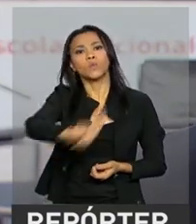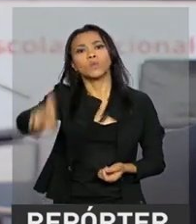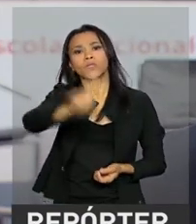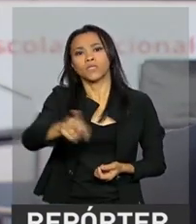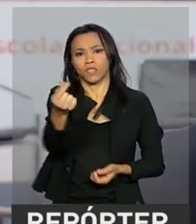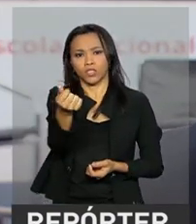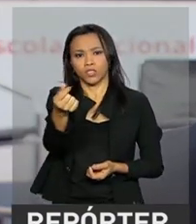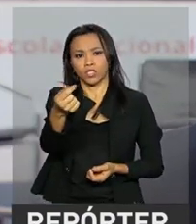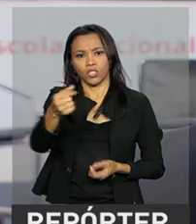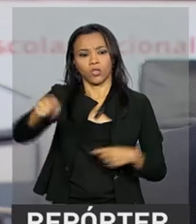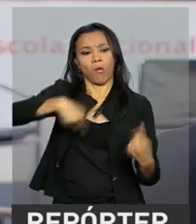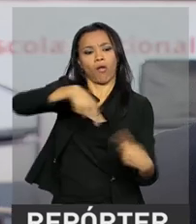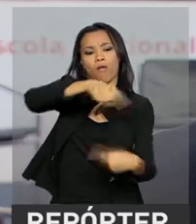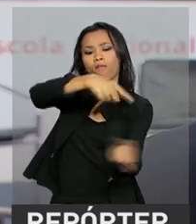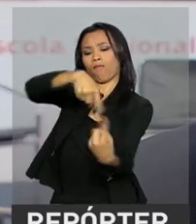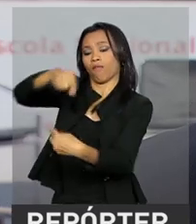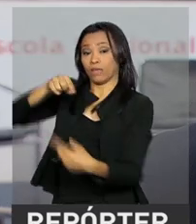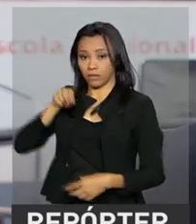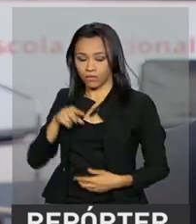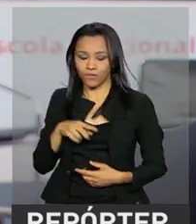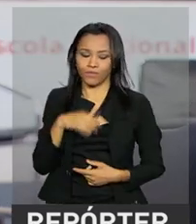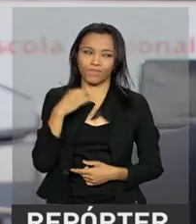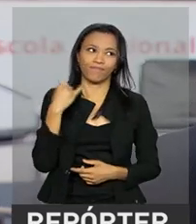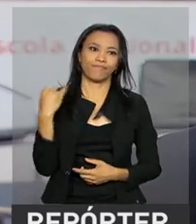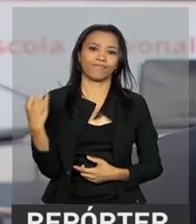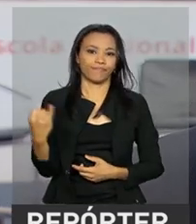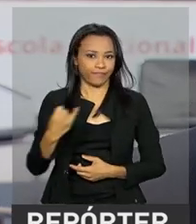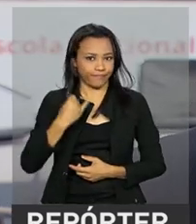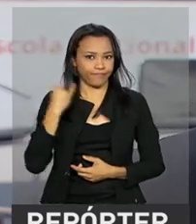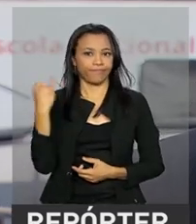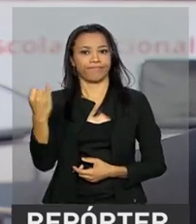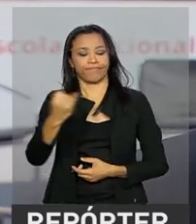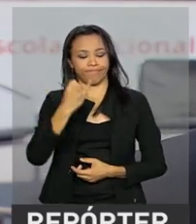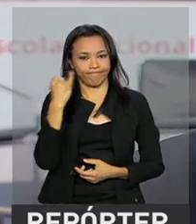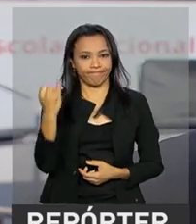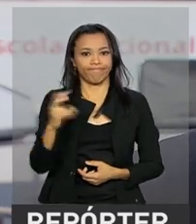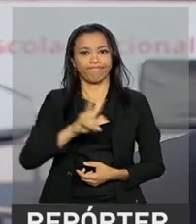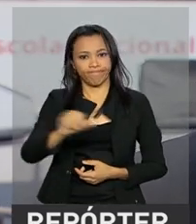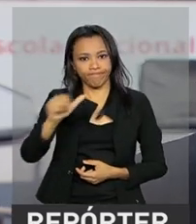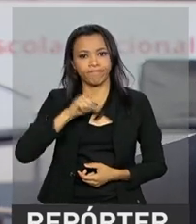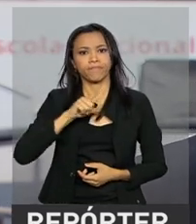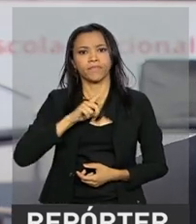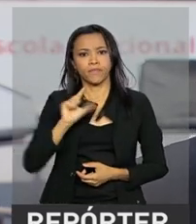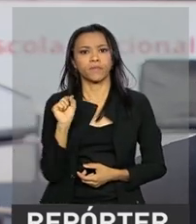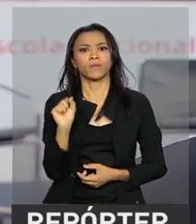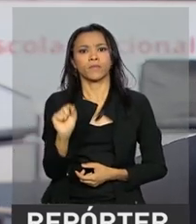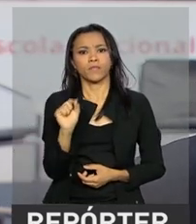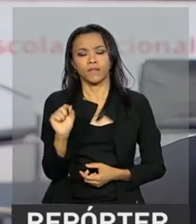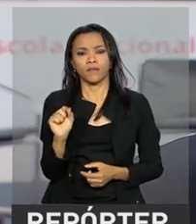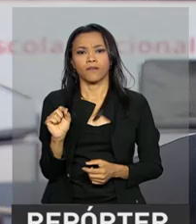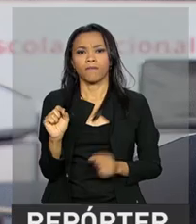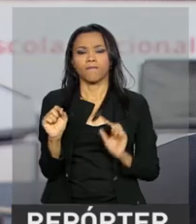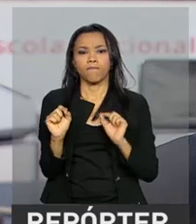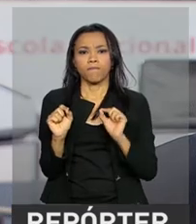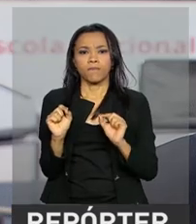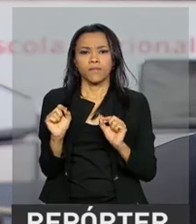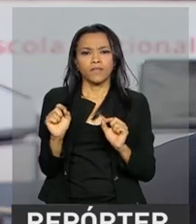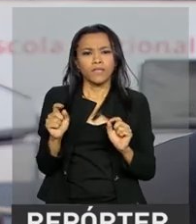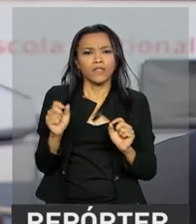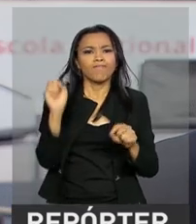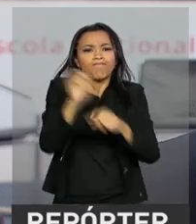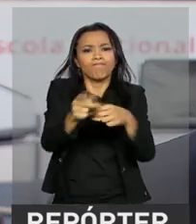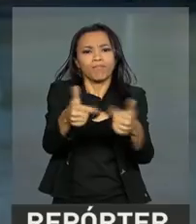consumo no Brasil Isto é muito importante e nós vamos ter com isso indiscutivelmente uma possibilidade de geração